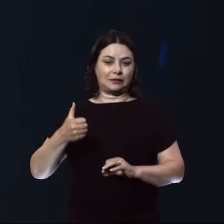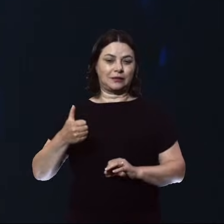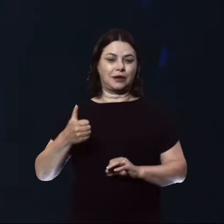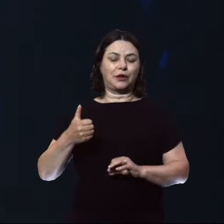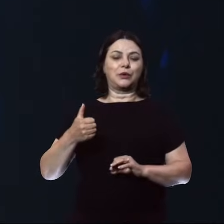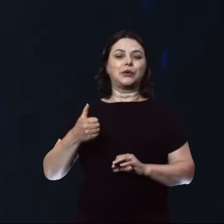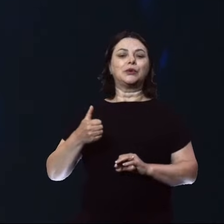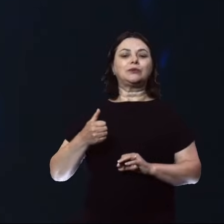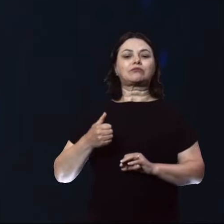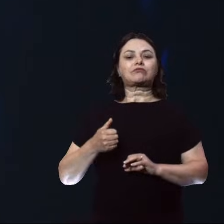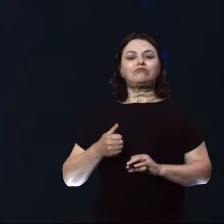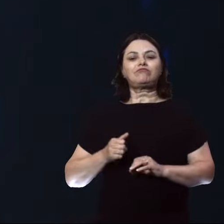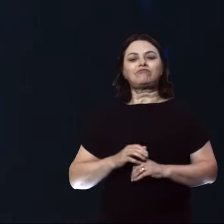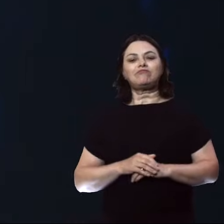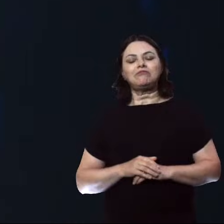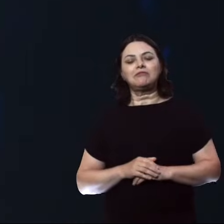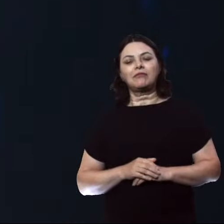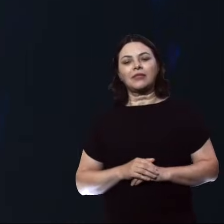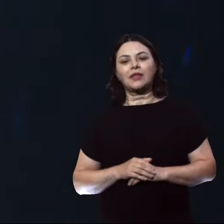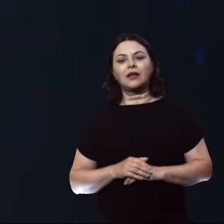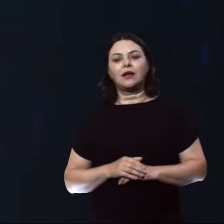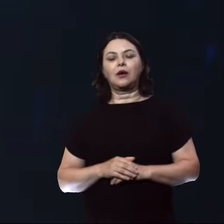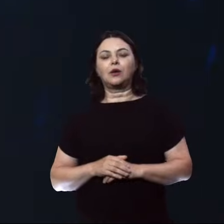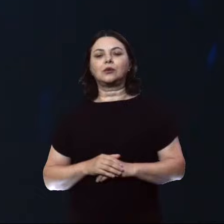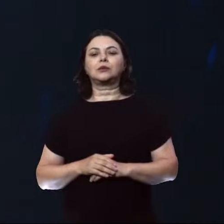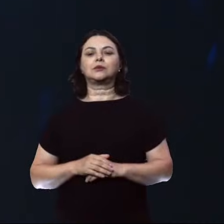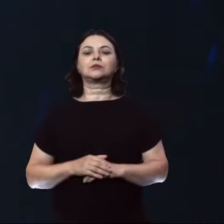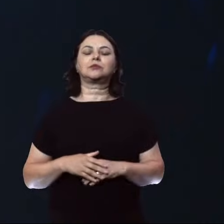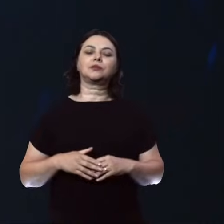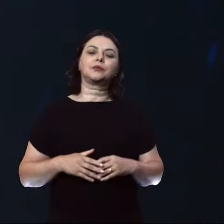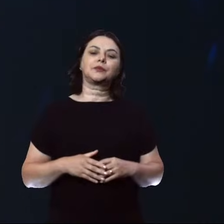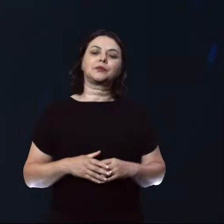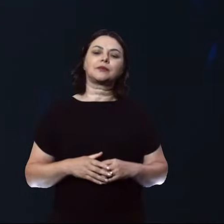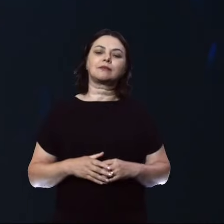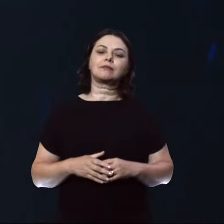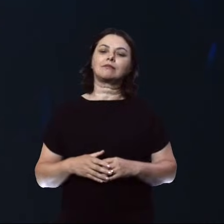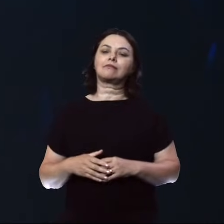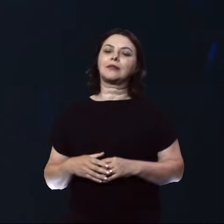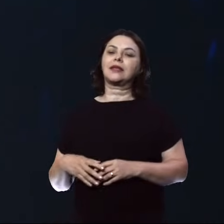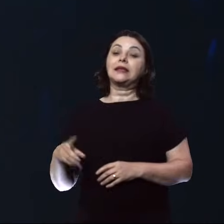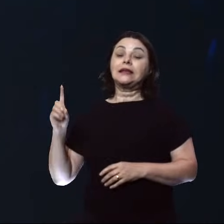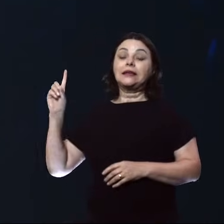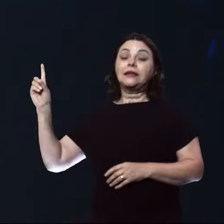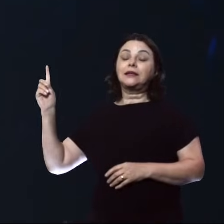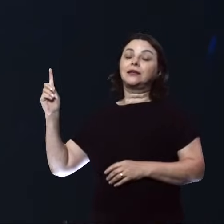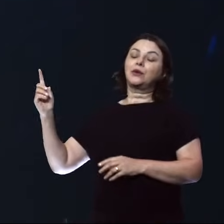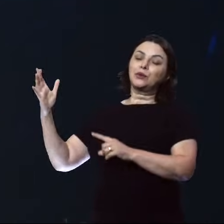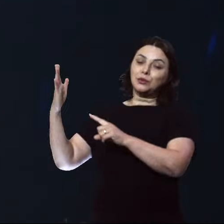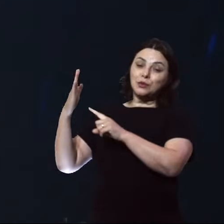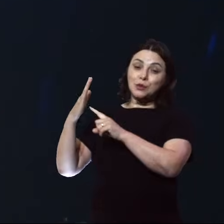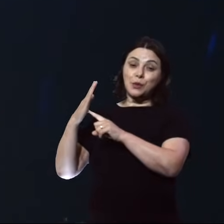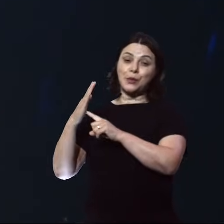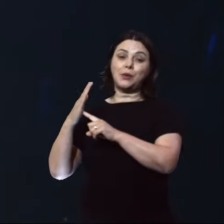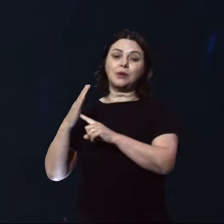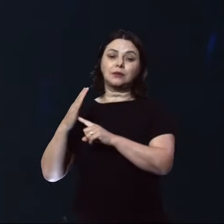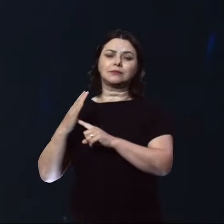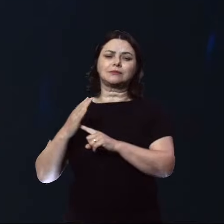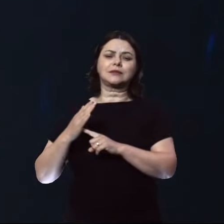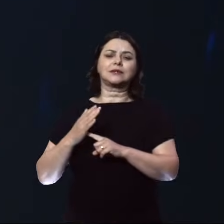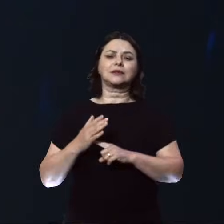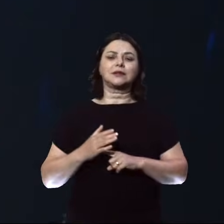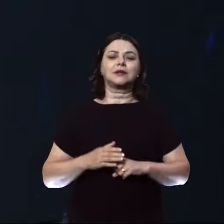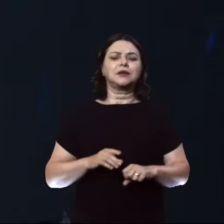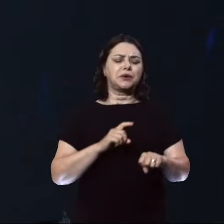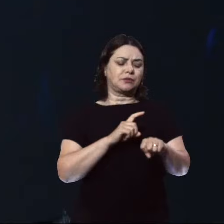18, e foi impressionante como Deus me guiou para esse texto, porque ele corrobora especificamente com isso que nós estamos estudando. A palavra de